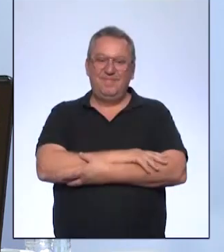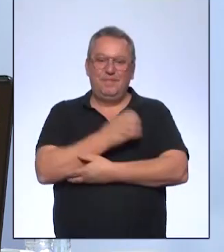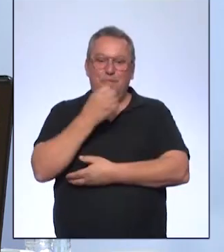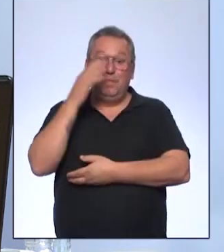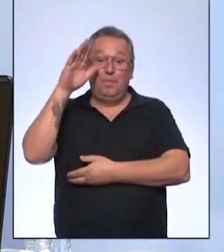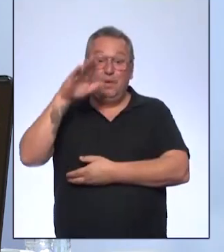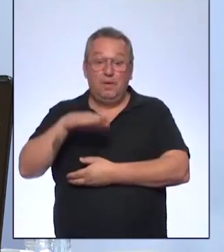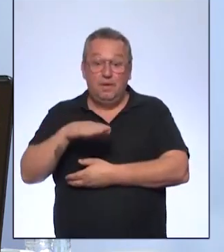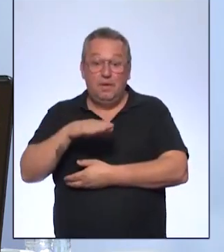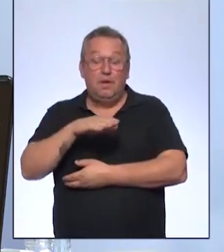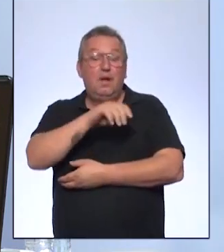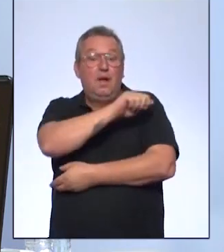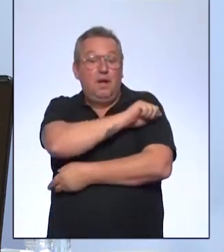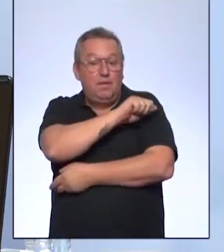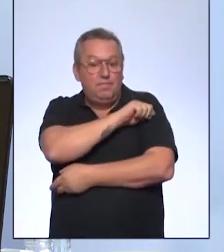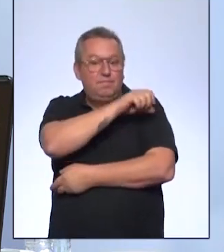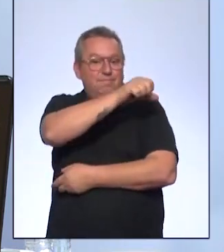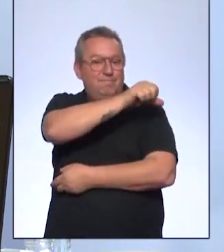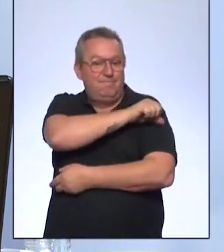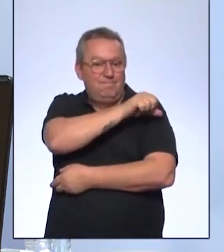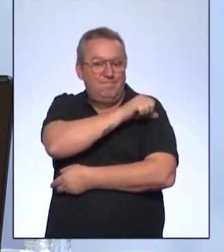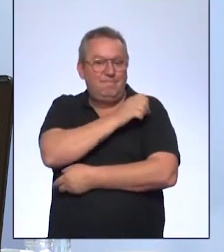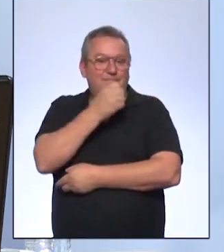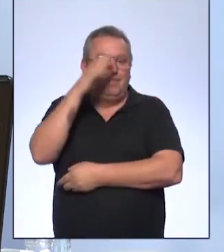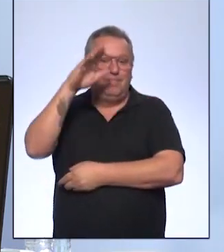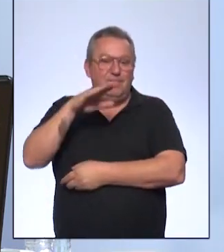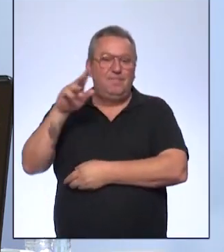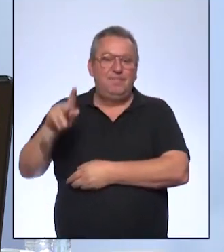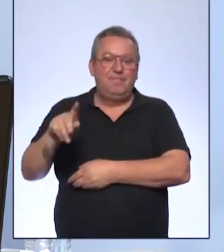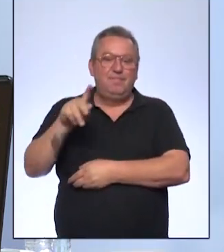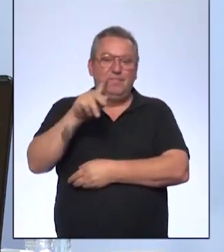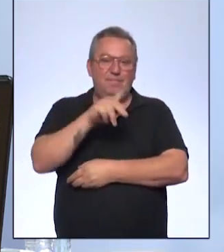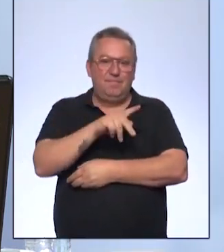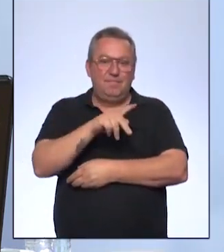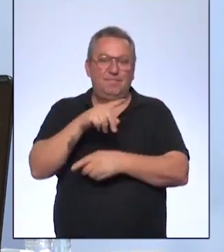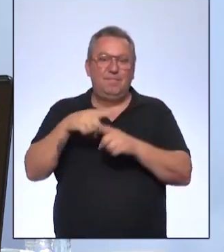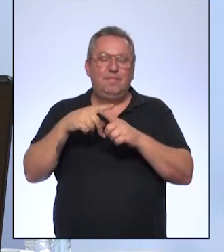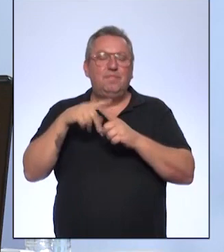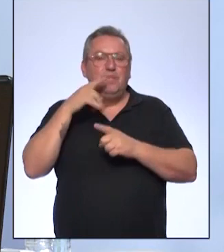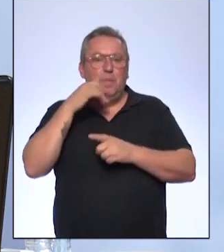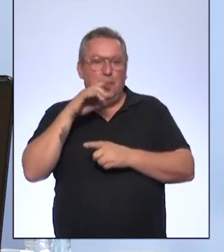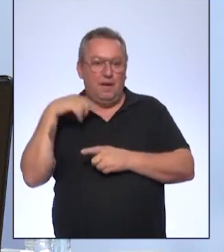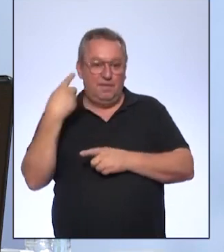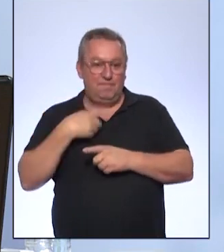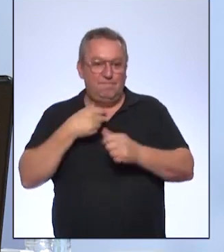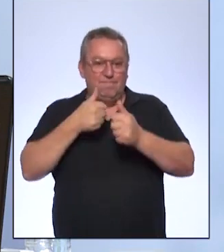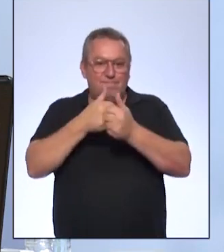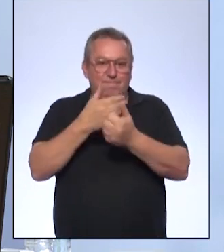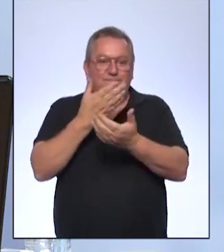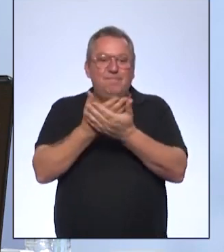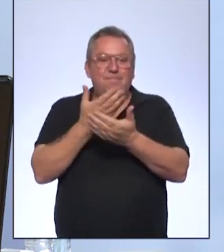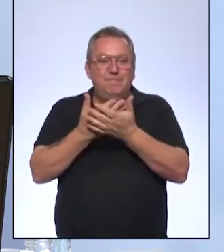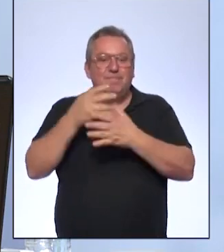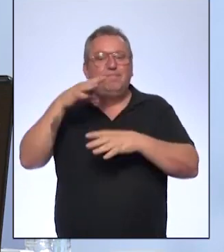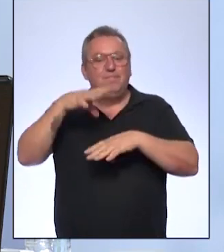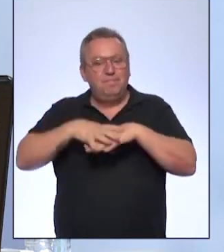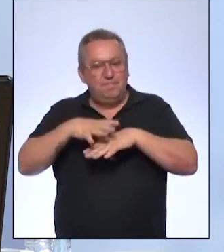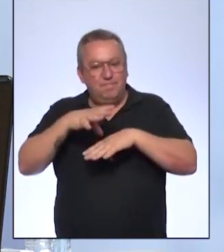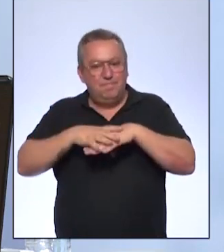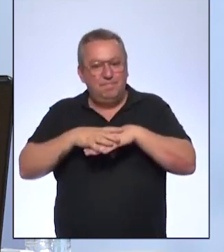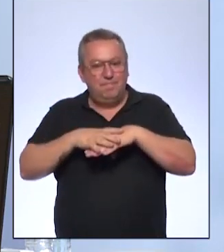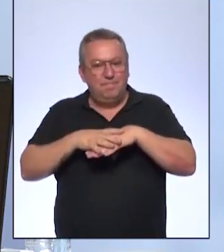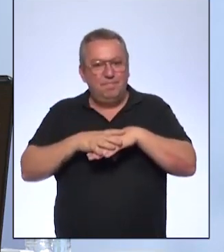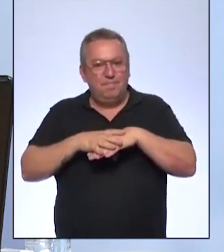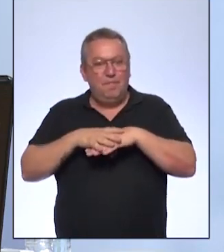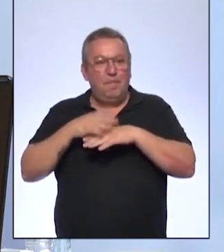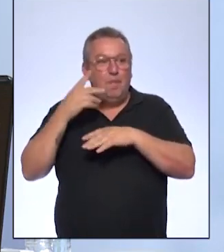Boa tarde, alunos do nono ano, boa tarde, professores, boa tarde, pais, que vão acompanhar a nossa aula de matemática. Para